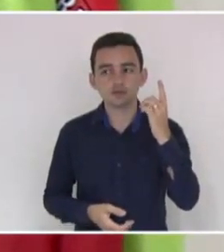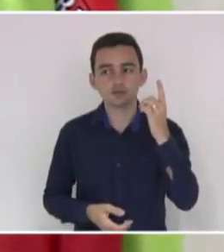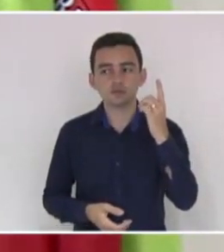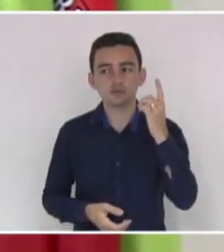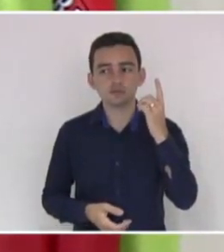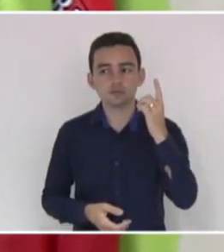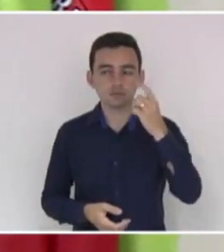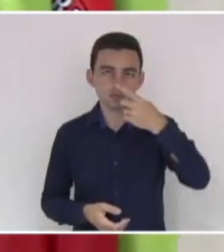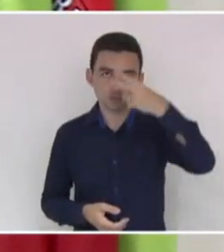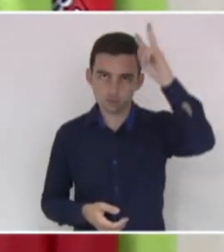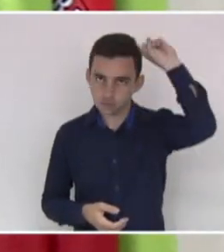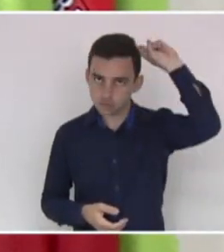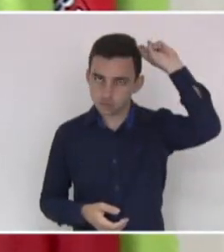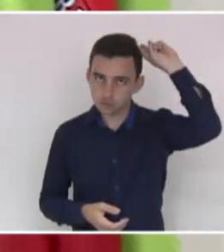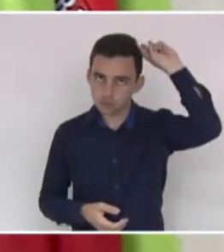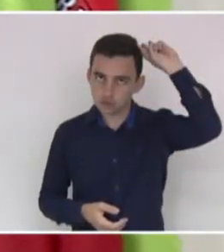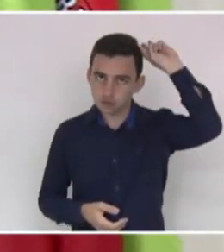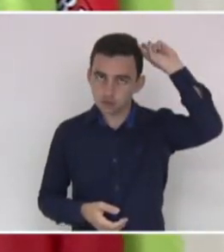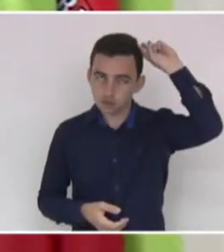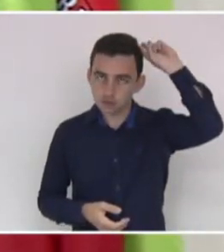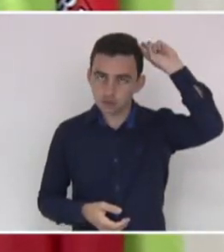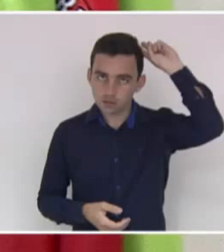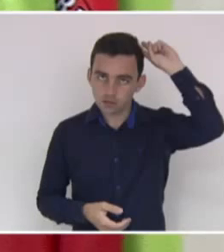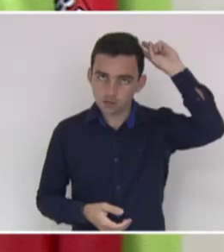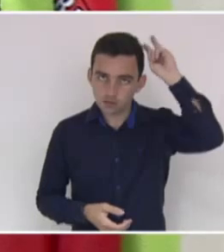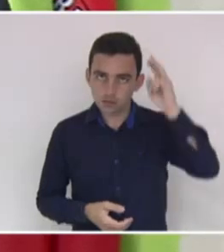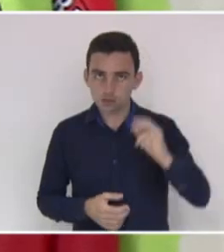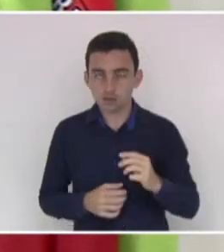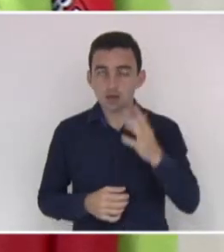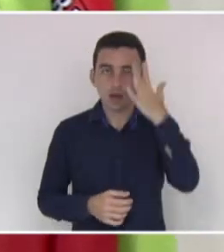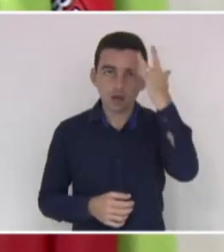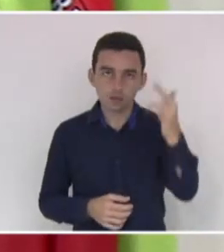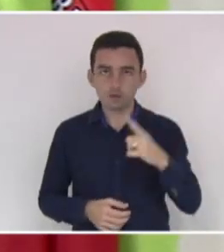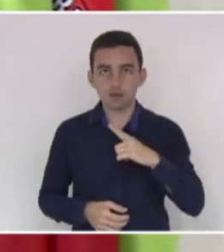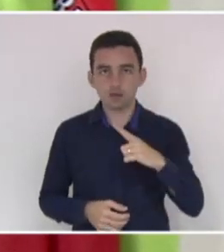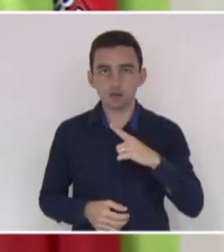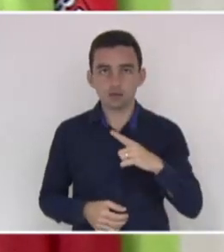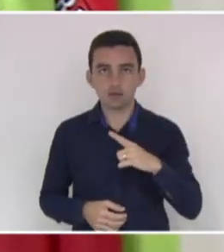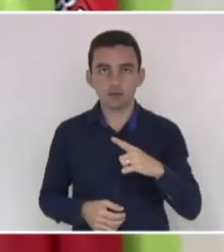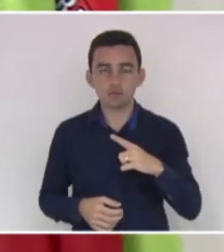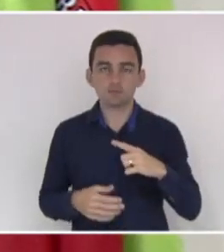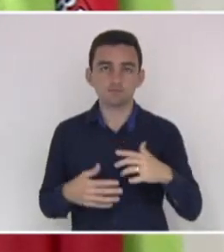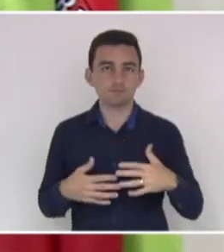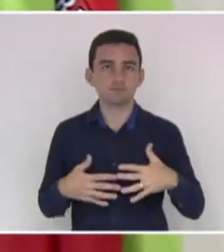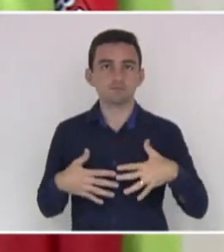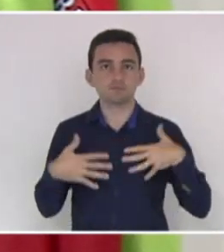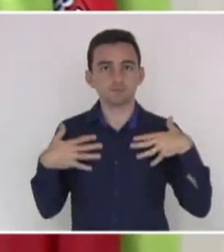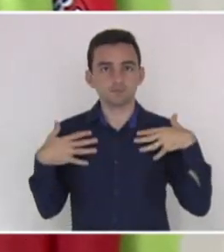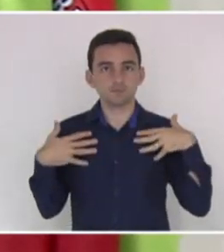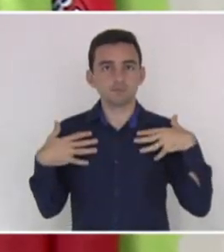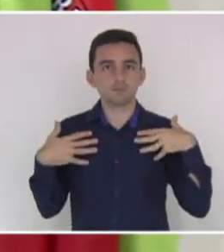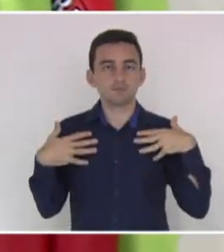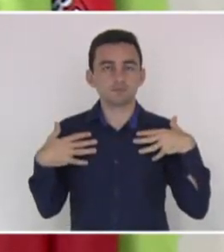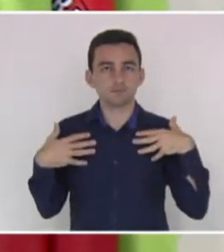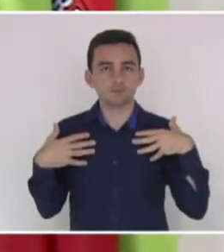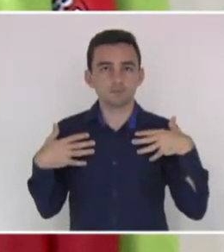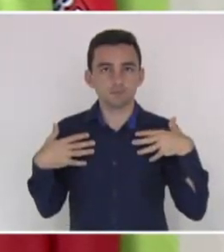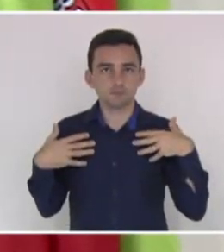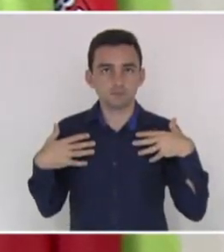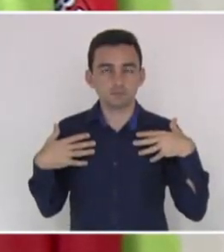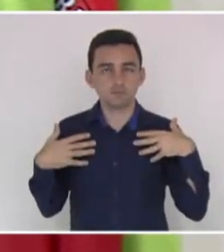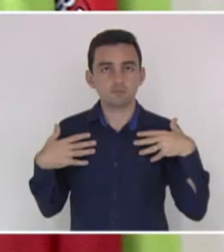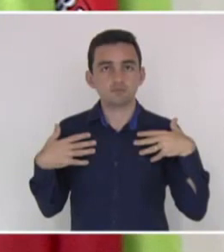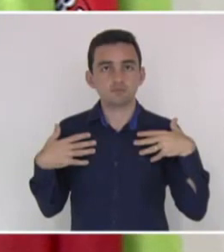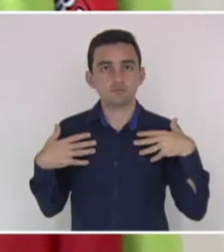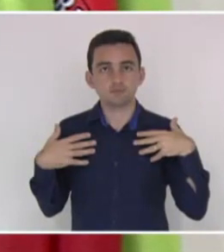vamos ter lá amanhã uma homenagem aos 20 anos